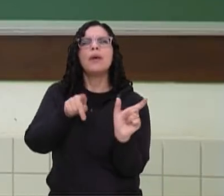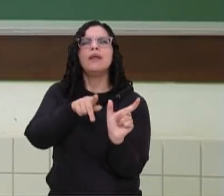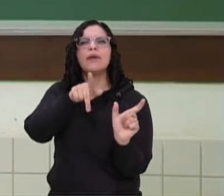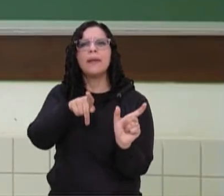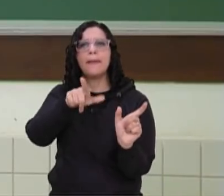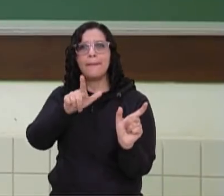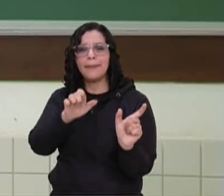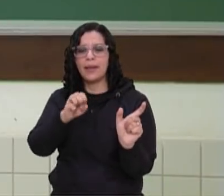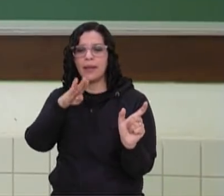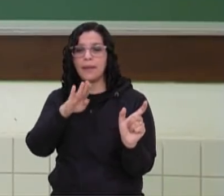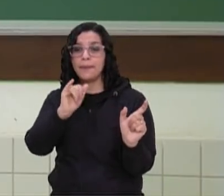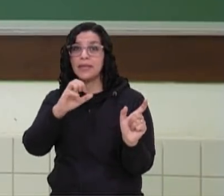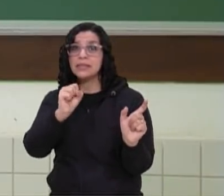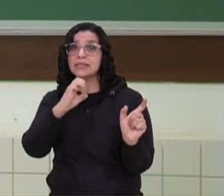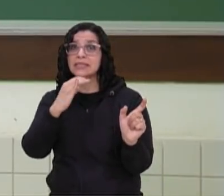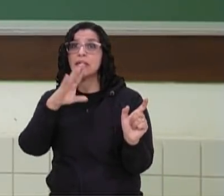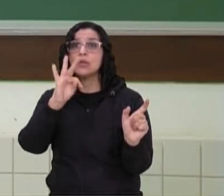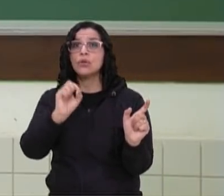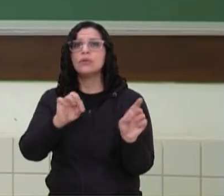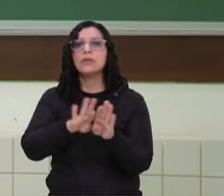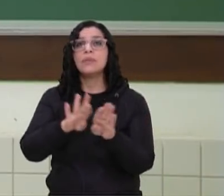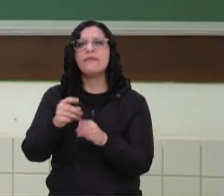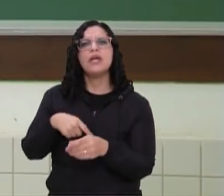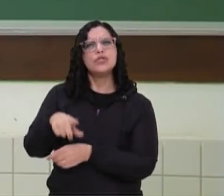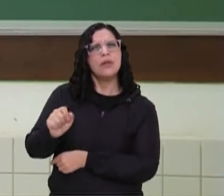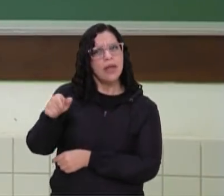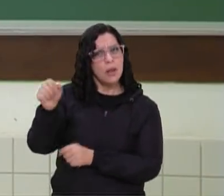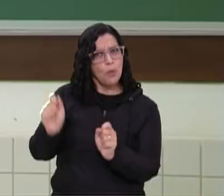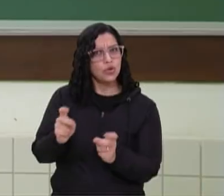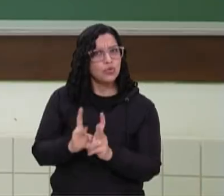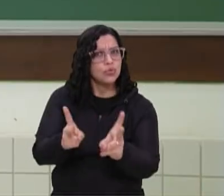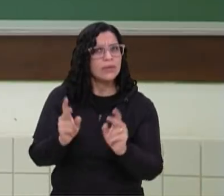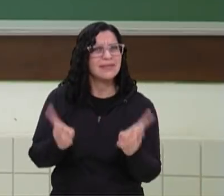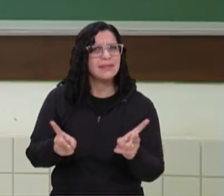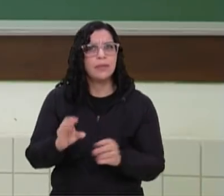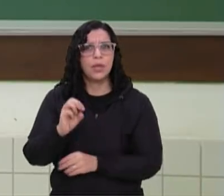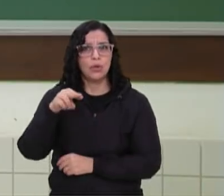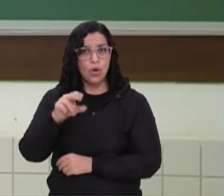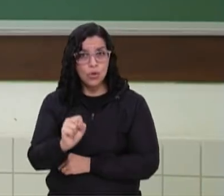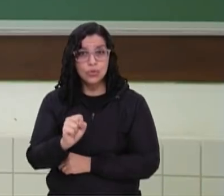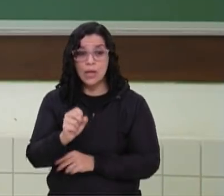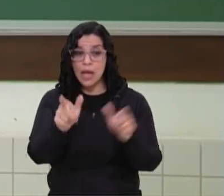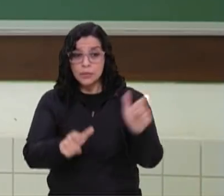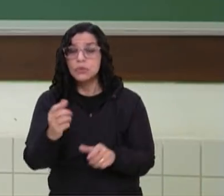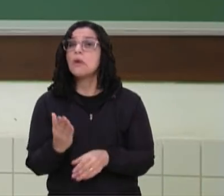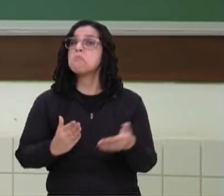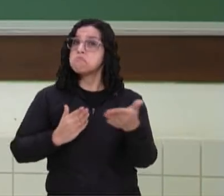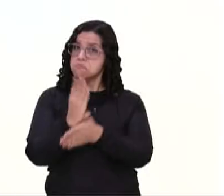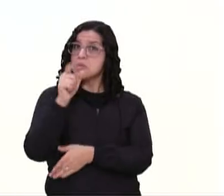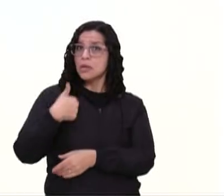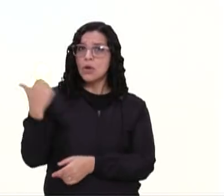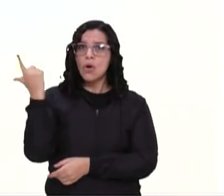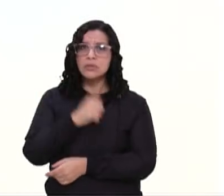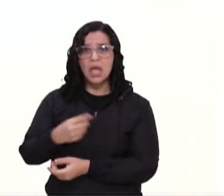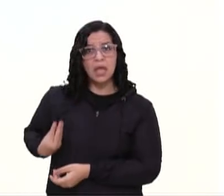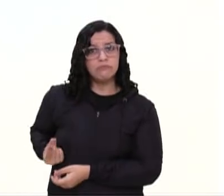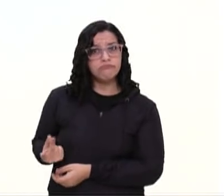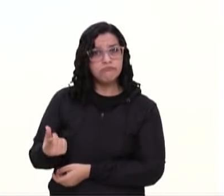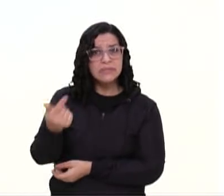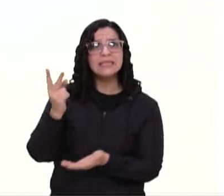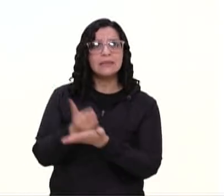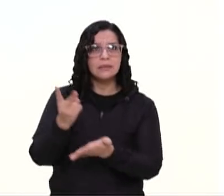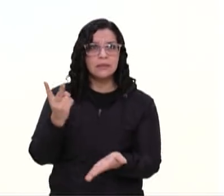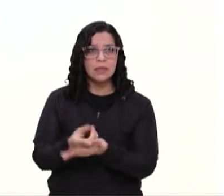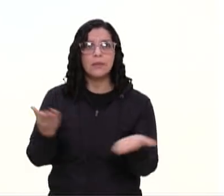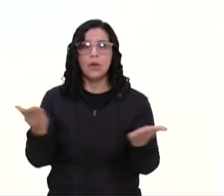você queria que Napoleão fosse cônsul para a vida inteira. E ele vai ganhar a aprovação da população. Tá? Ele ganha, ele passa a ser cônsul